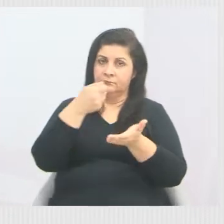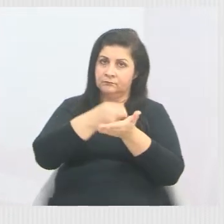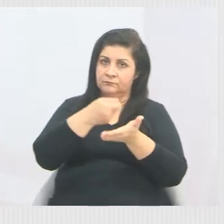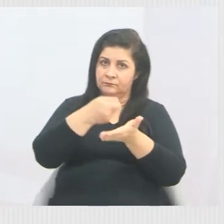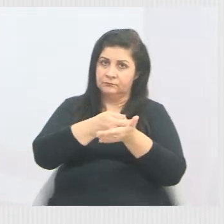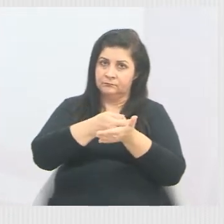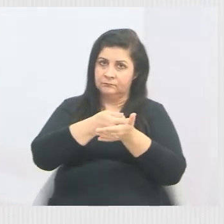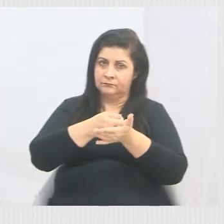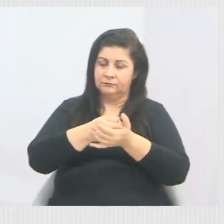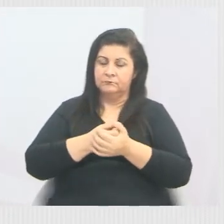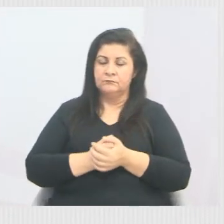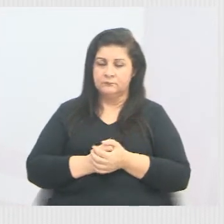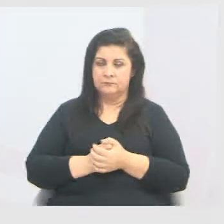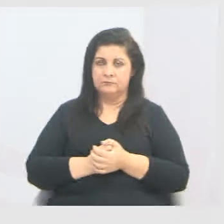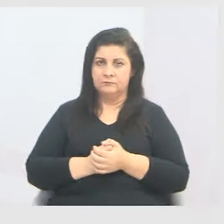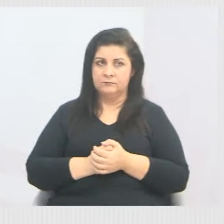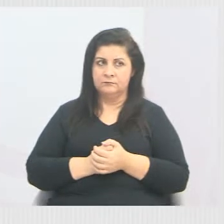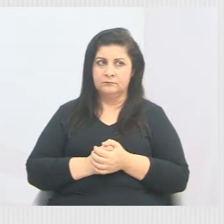Despesas.